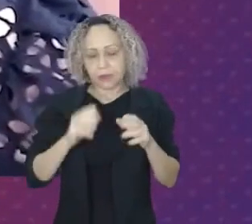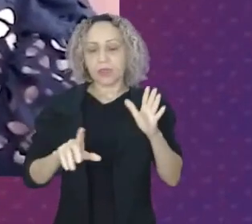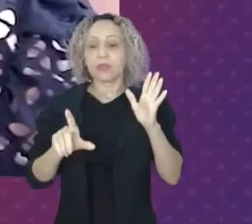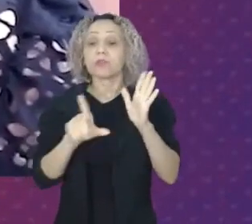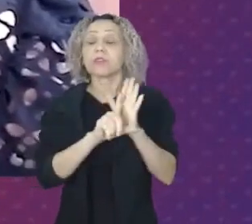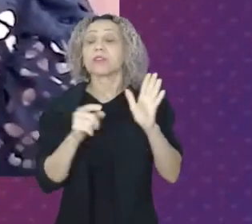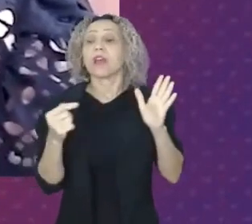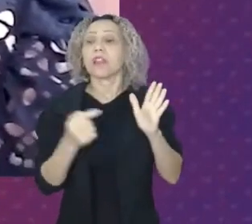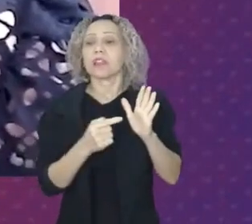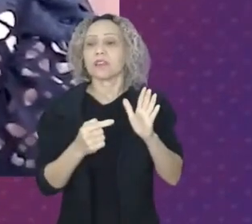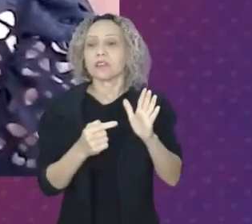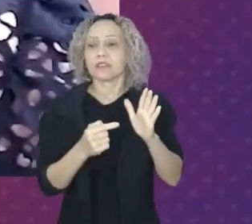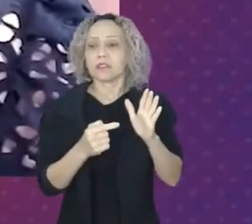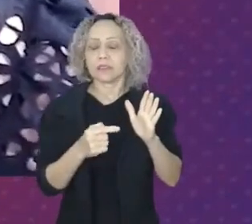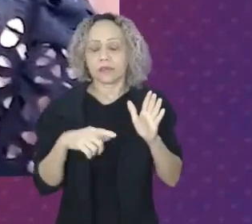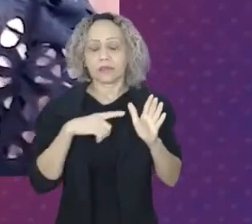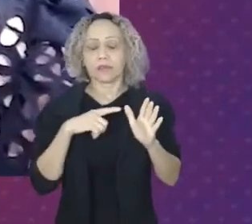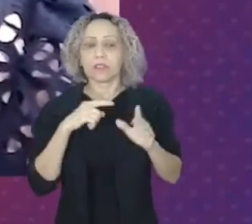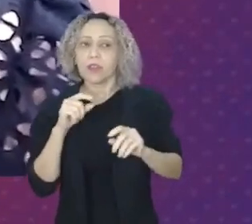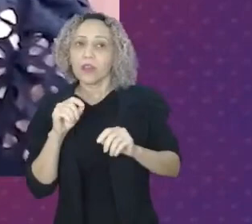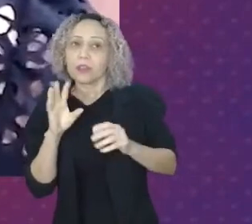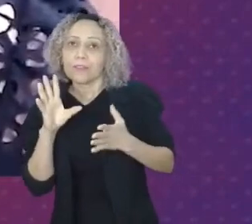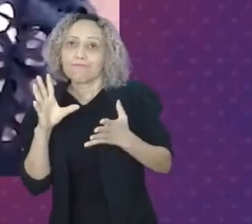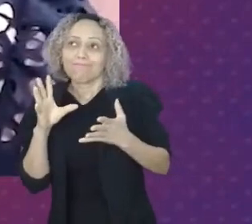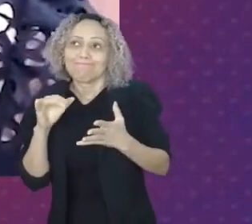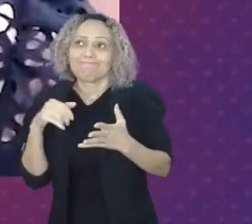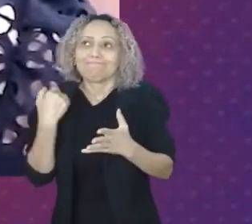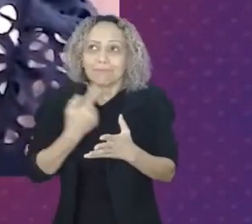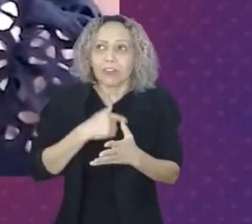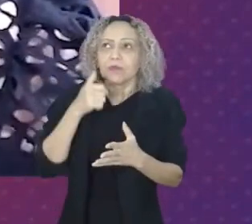tem um desafio enorme enquanto mulher,